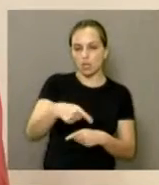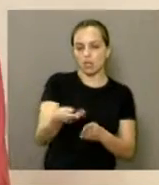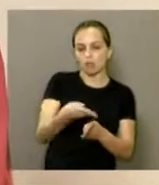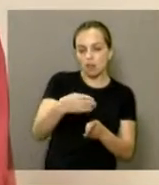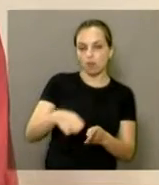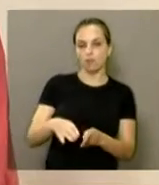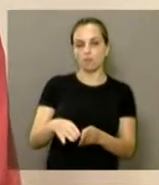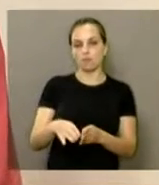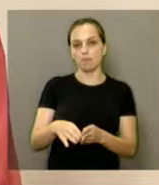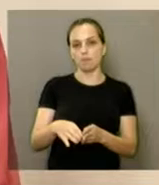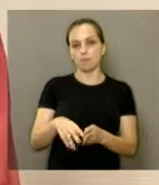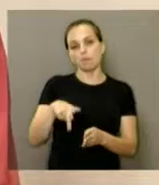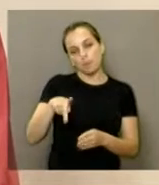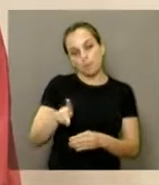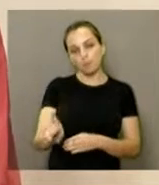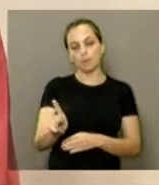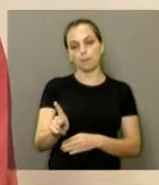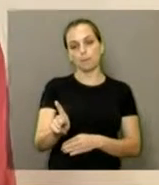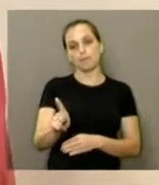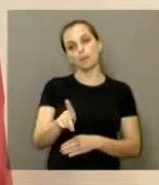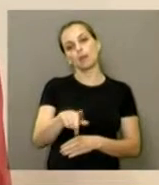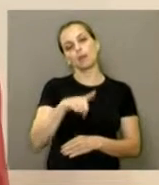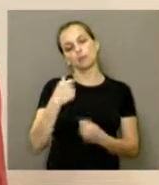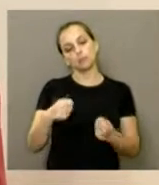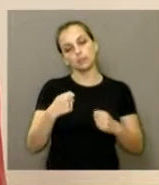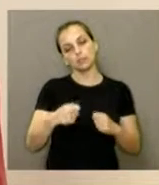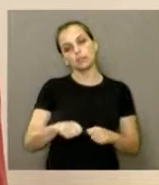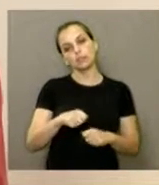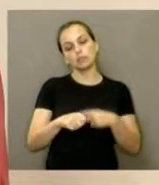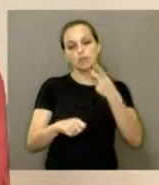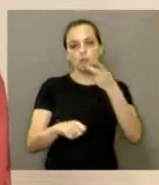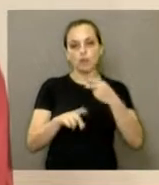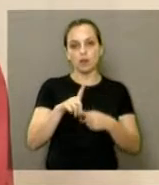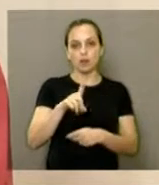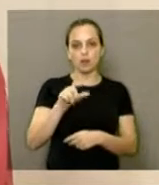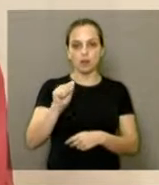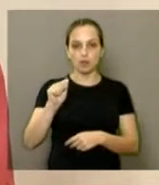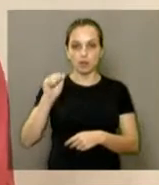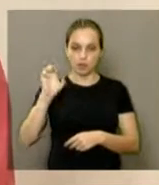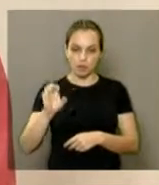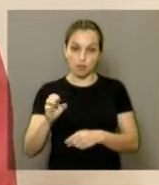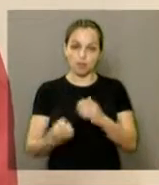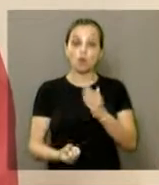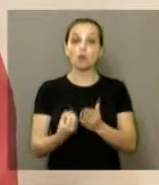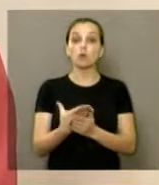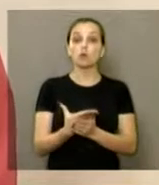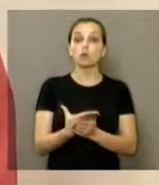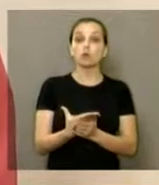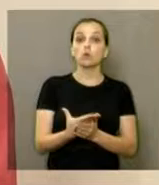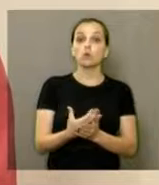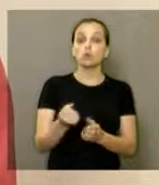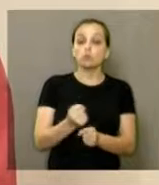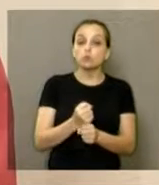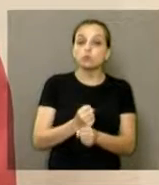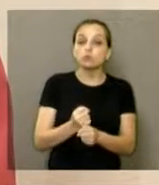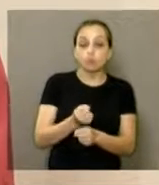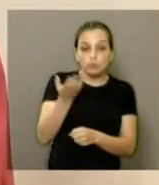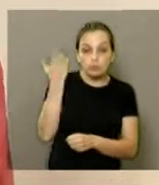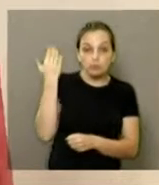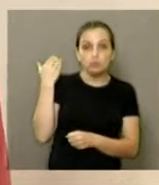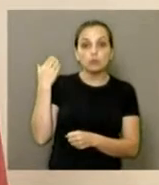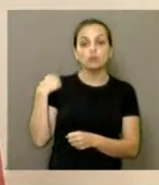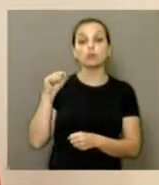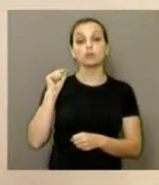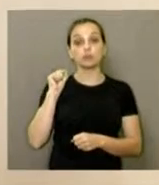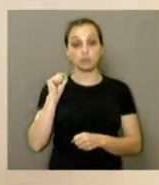cá, sempre nós temos que falar do DAE. O que aconteceu nesses últimos anos, viu, Lapena?